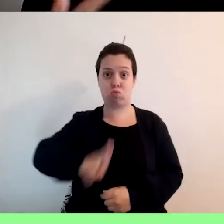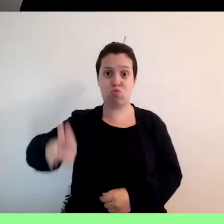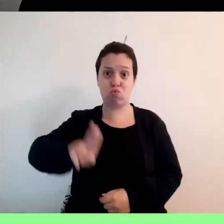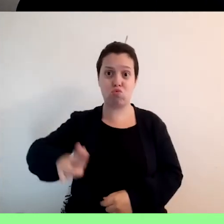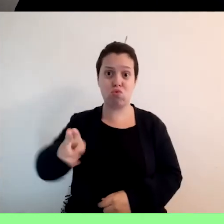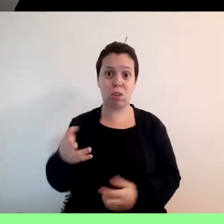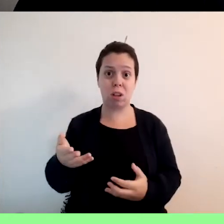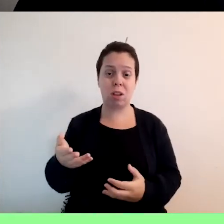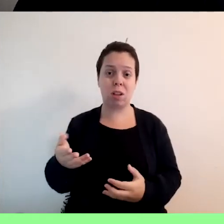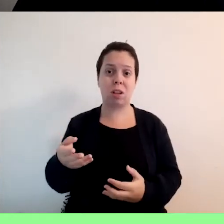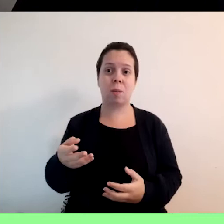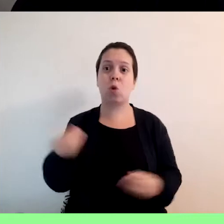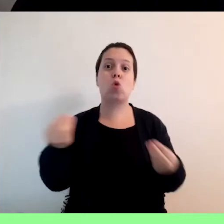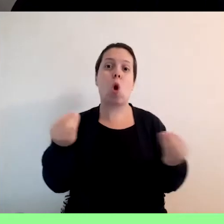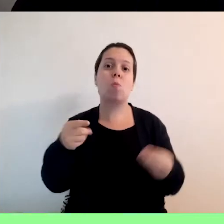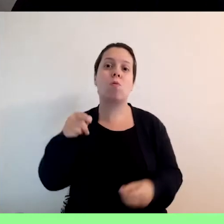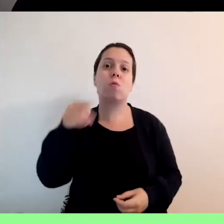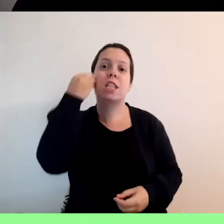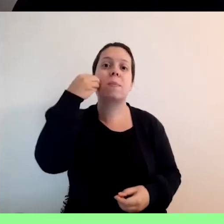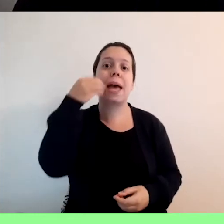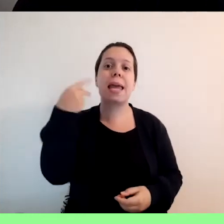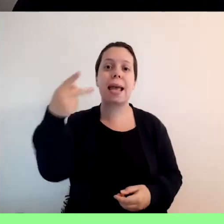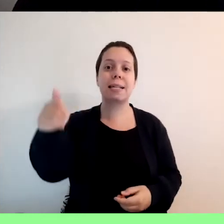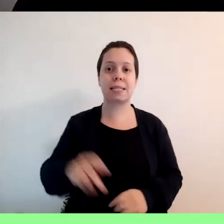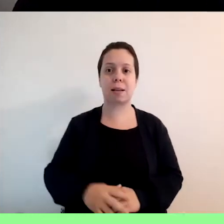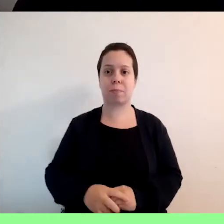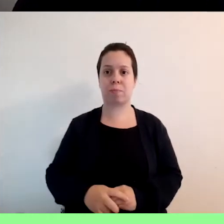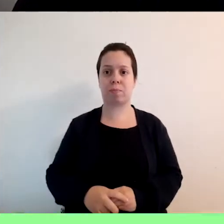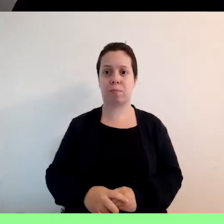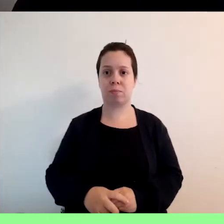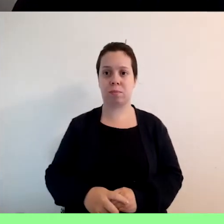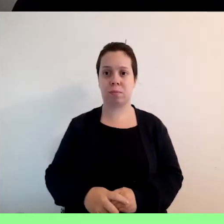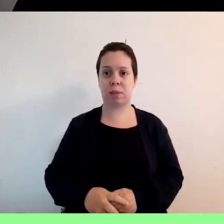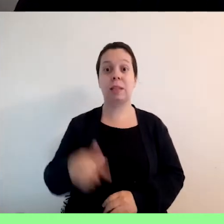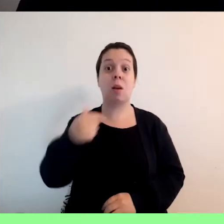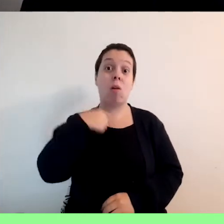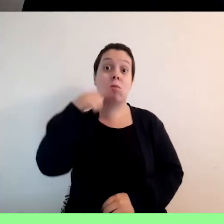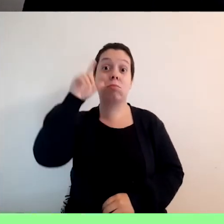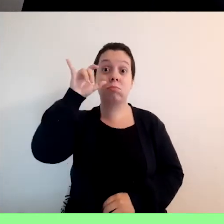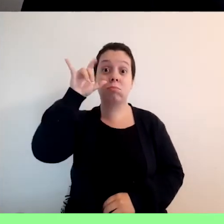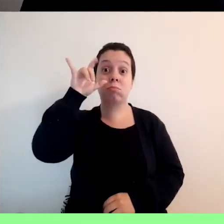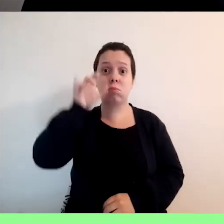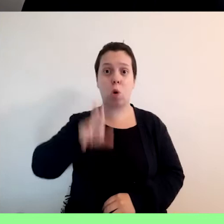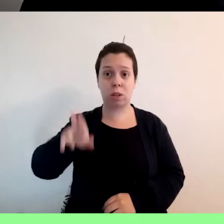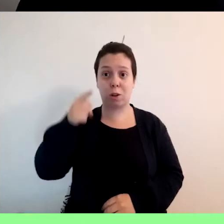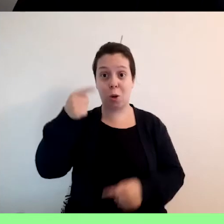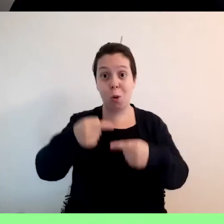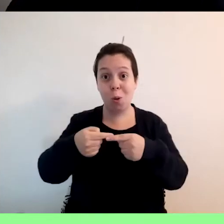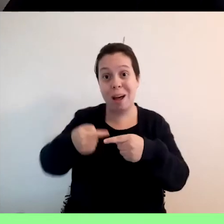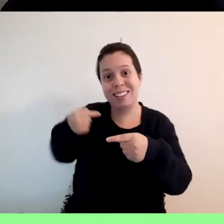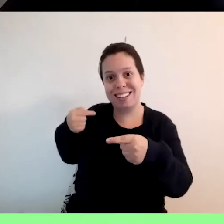para falar um pouco dessa usabilidade. Eu tô tendo bastante experiência com o Instagram. Tem uma semana só que eu